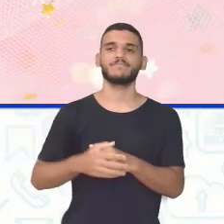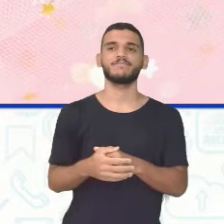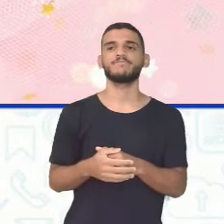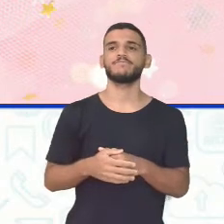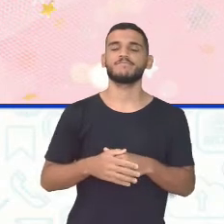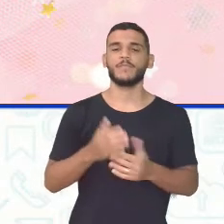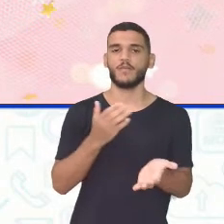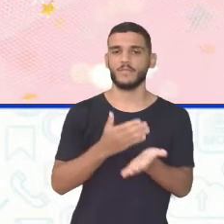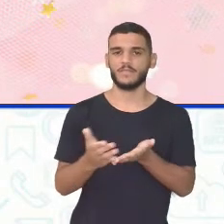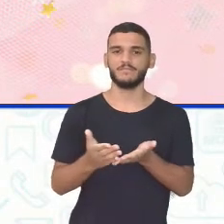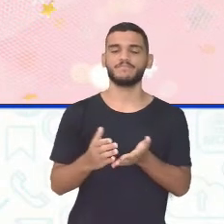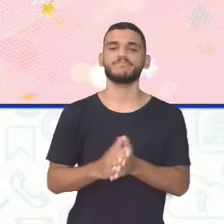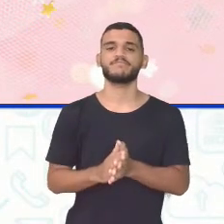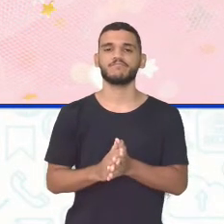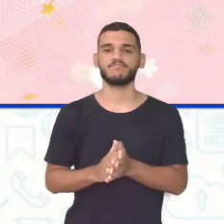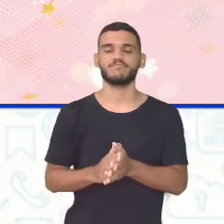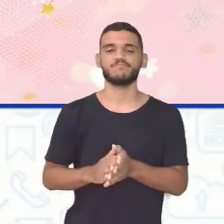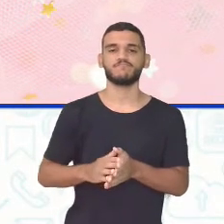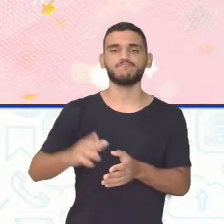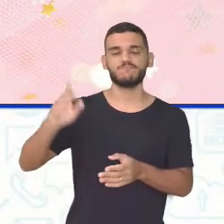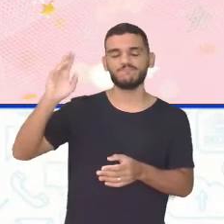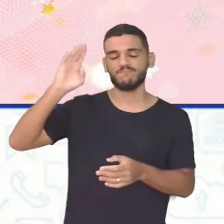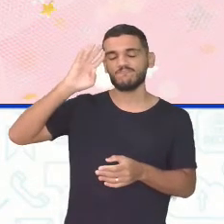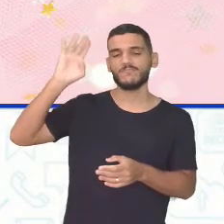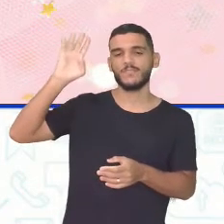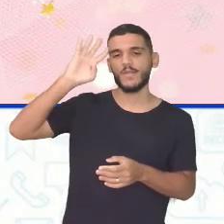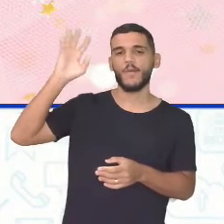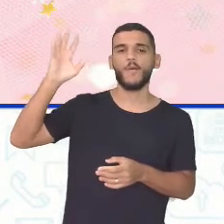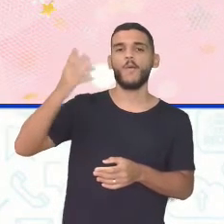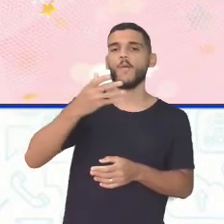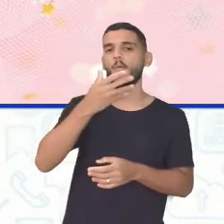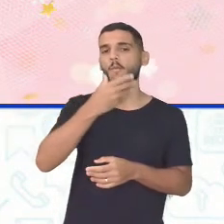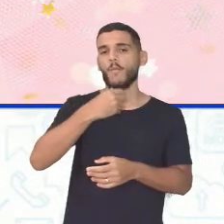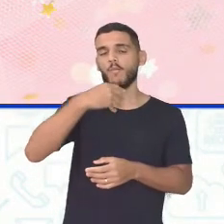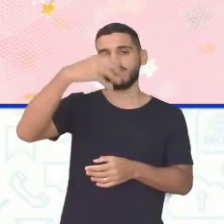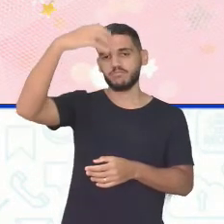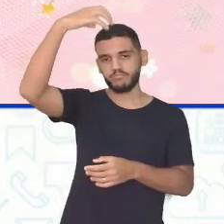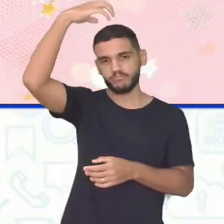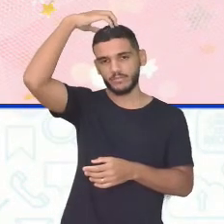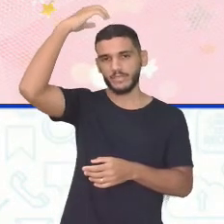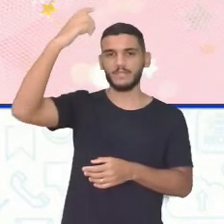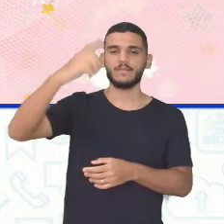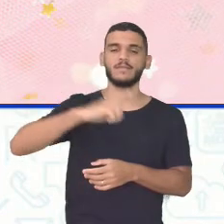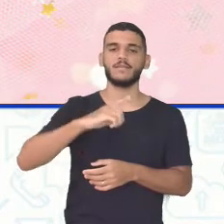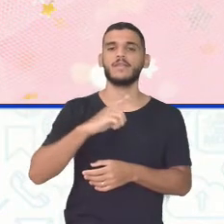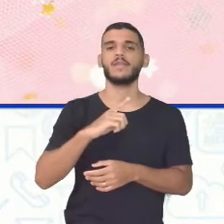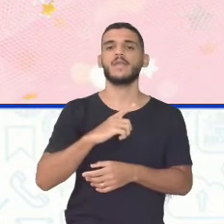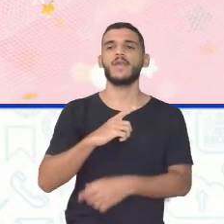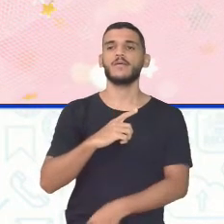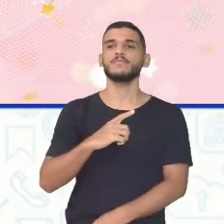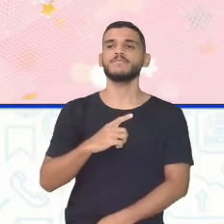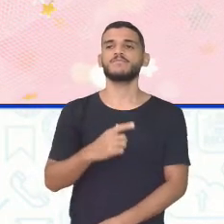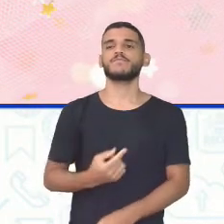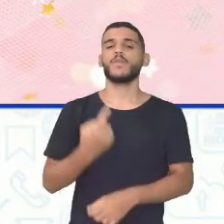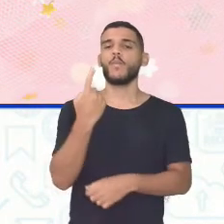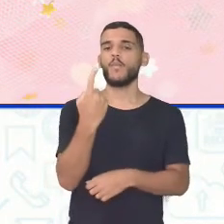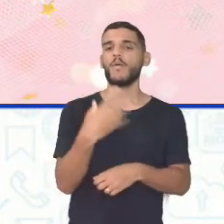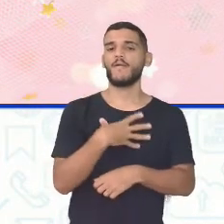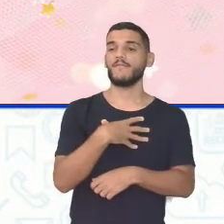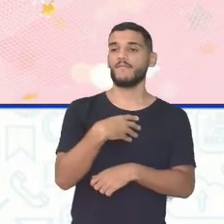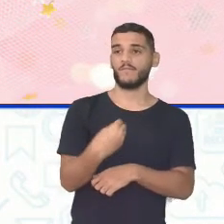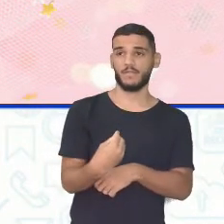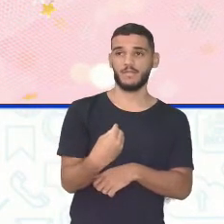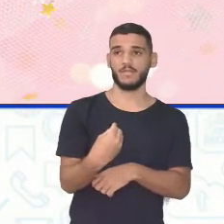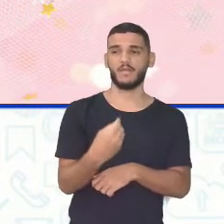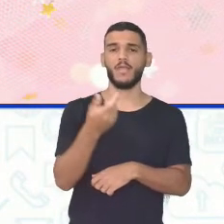conto. Era uma vez um rei que tinha uma filha. Não tinha duas, tinha uma. E como só tinha uma,